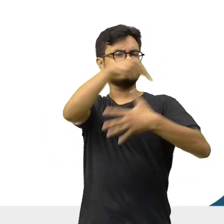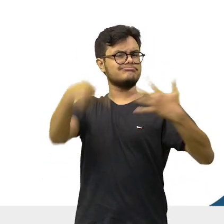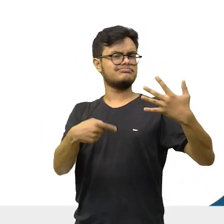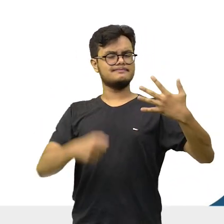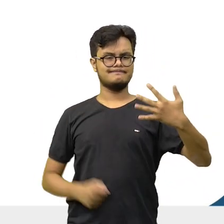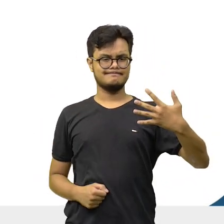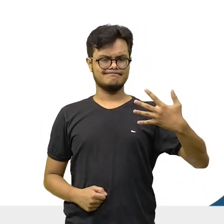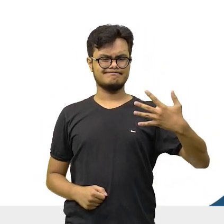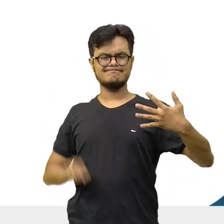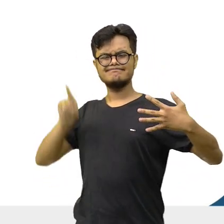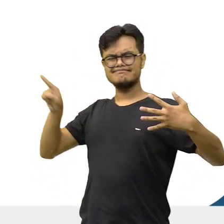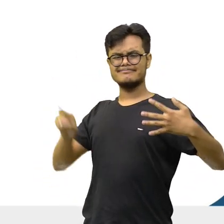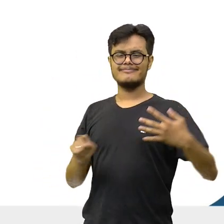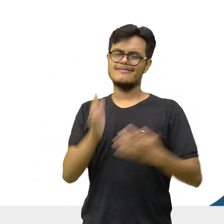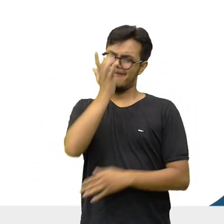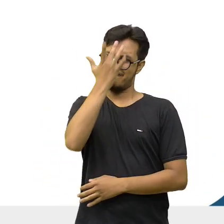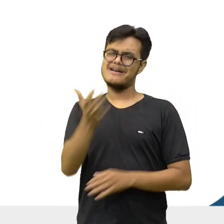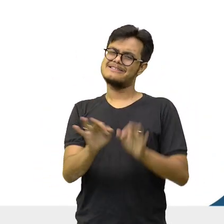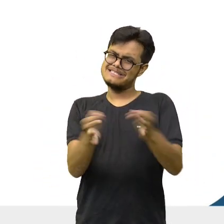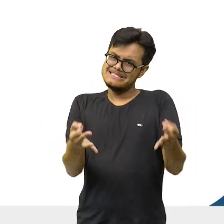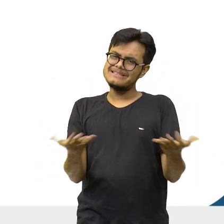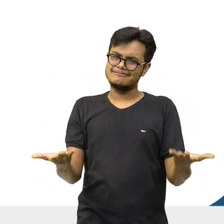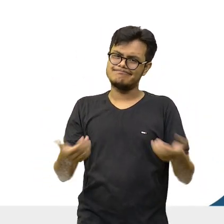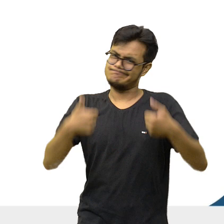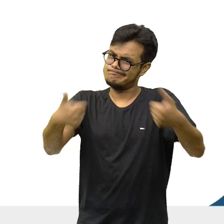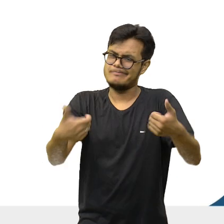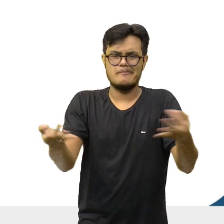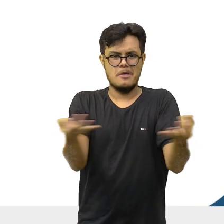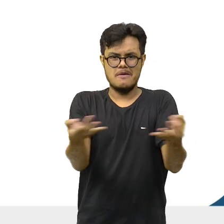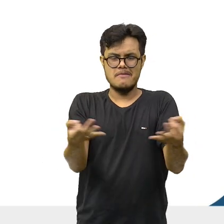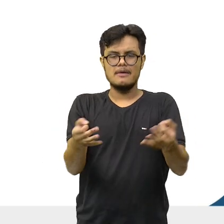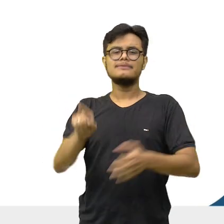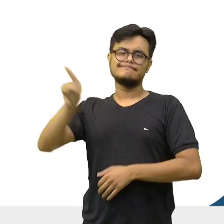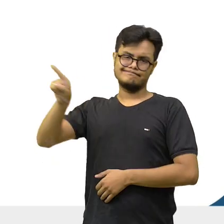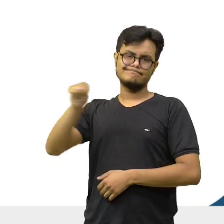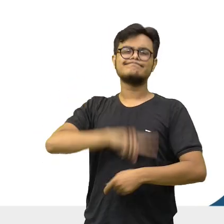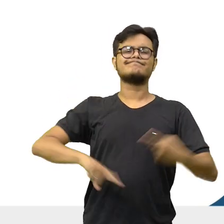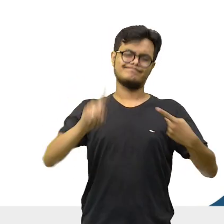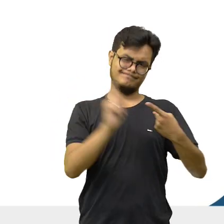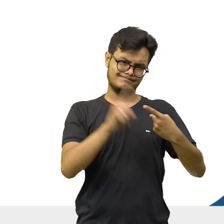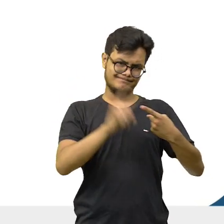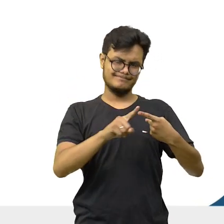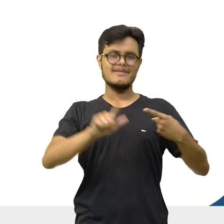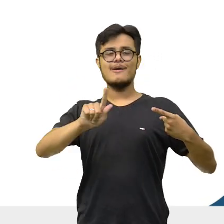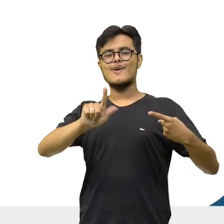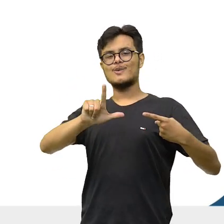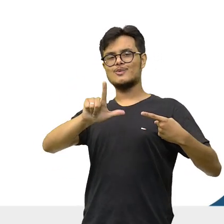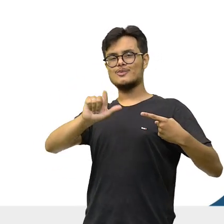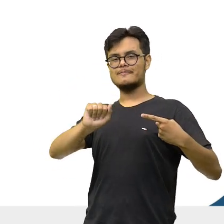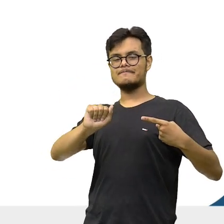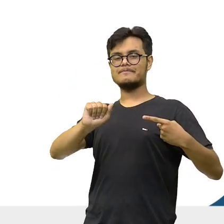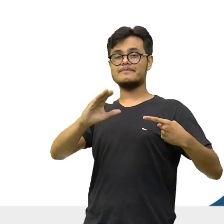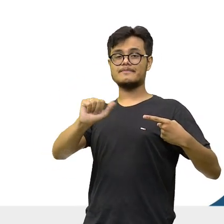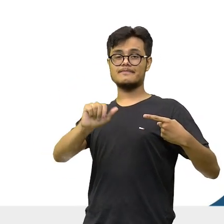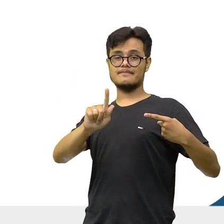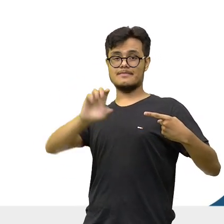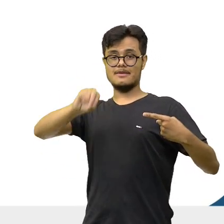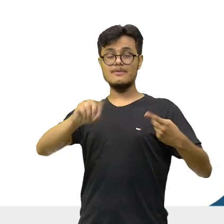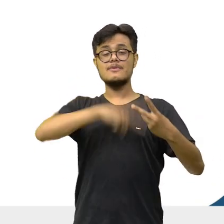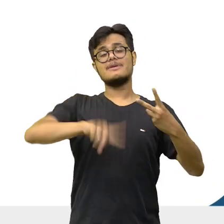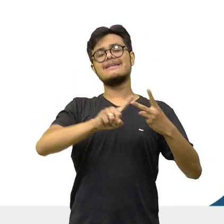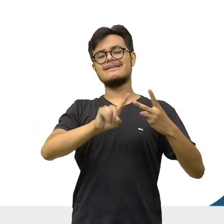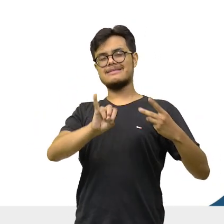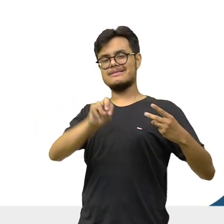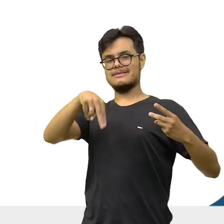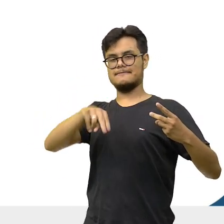hormônios? Aí ficou fácil, né, pai? Faz e me abraça. Ora, insulina e glucagon, que são os hormônios